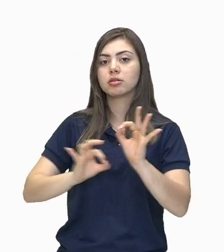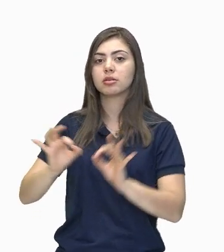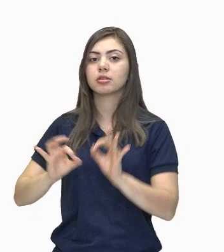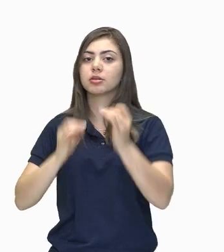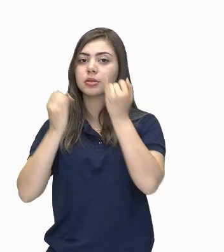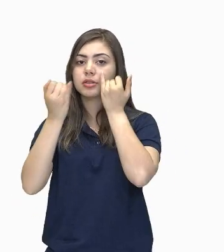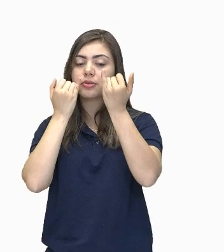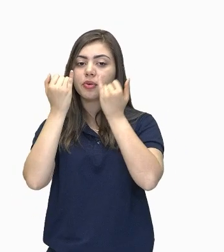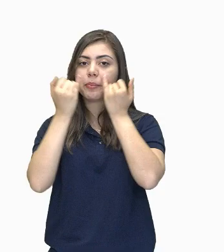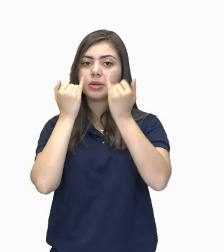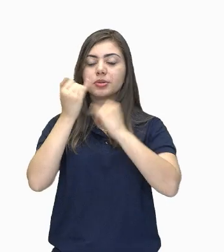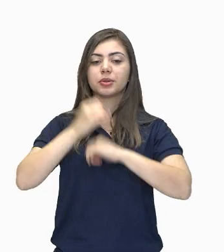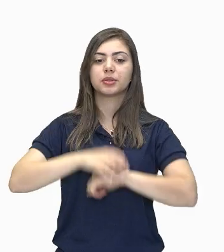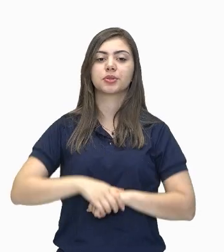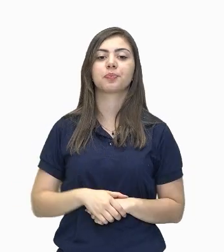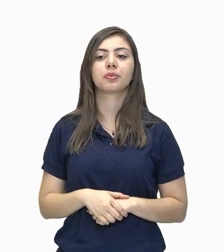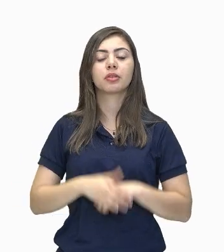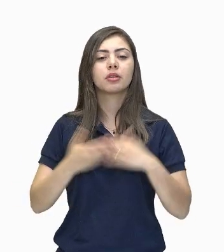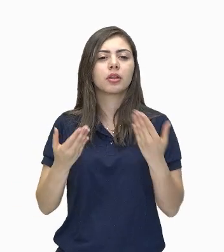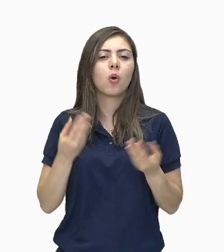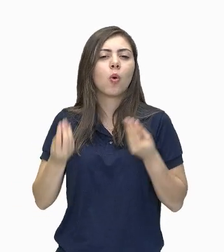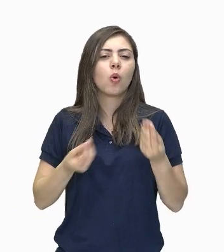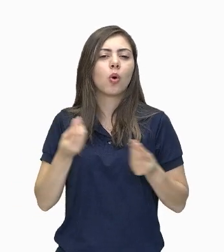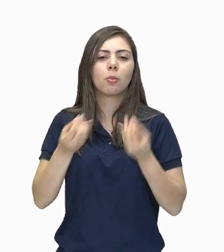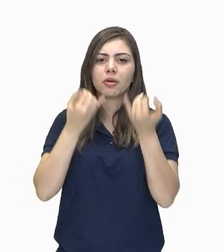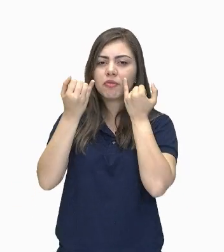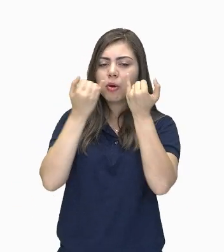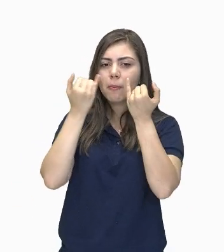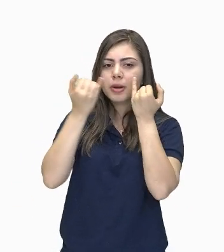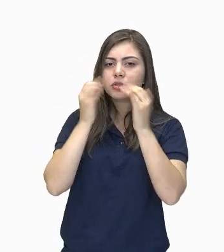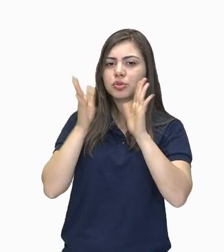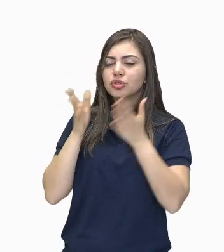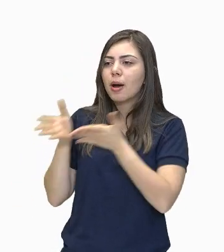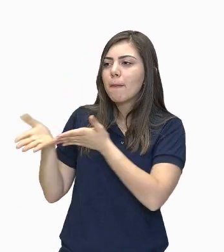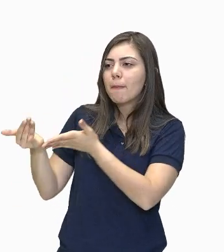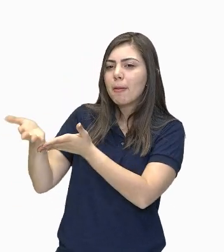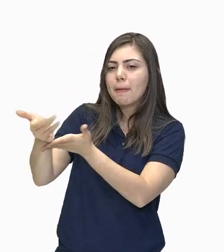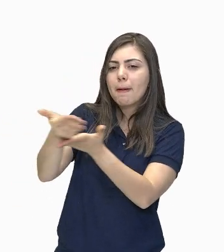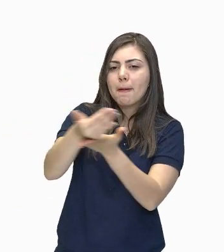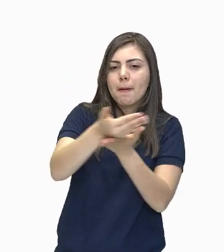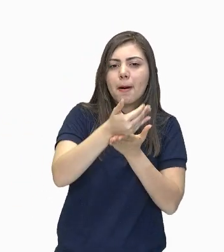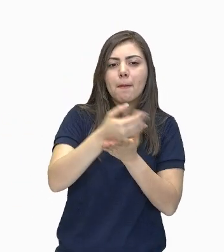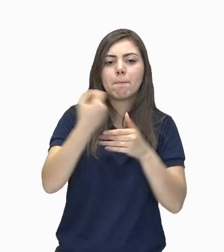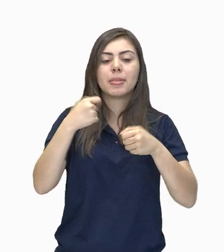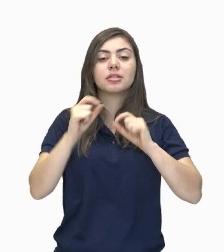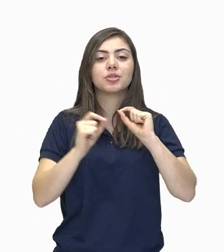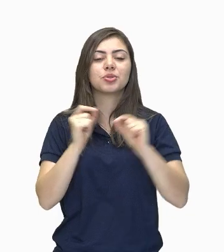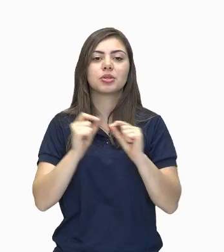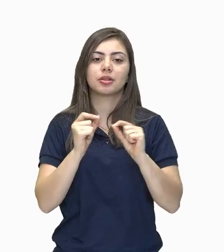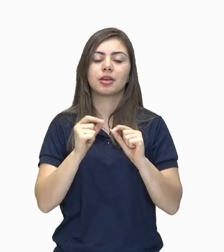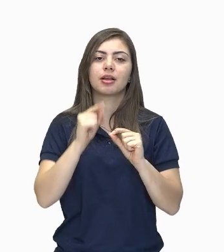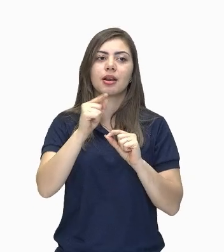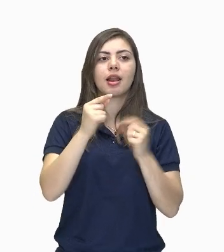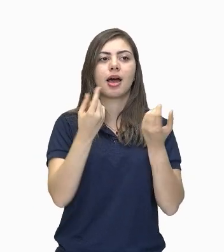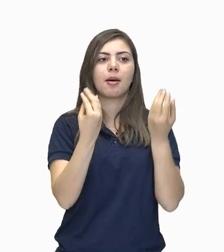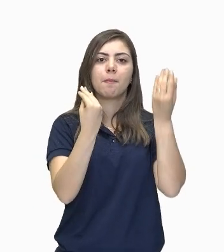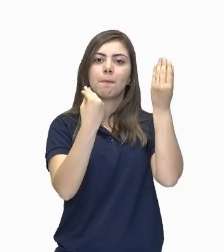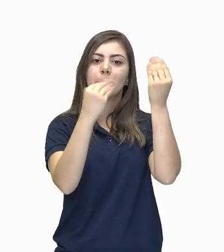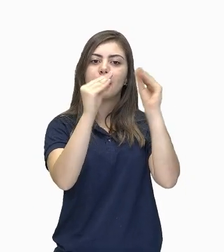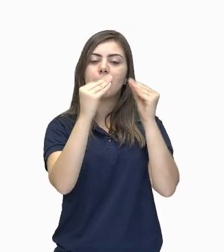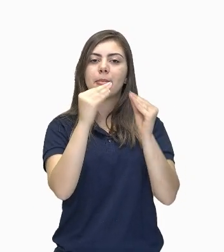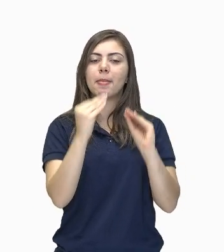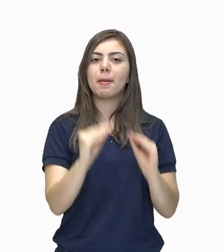dados. Organização dos dados. Depois de coletar os dados, é necessário organizá-los em uma estrutura visível